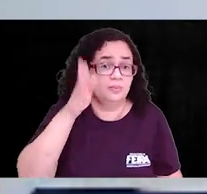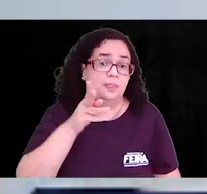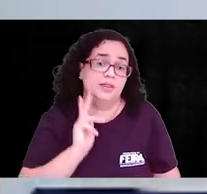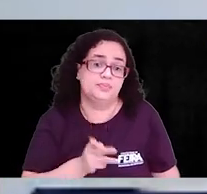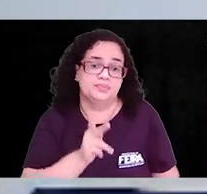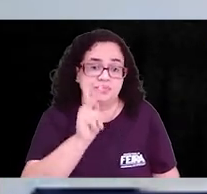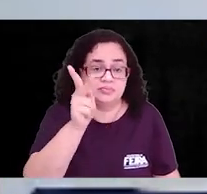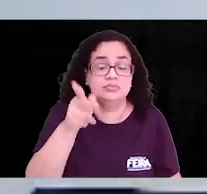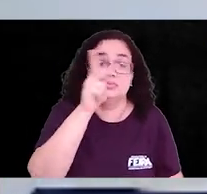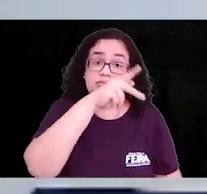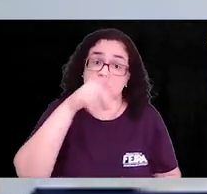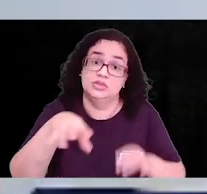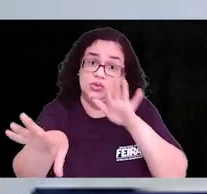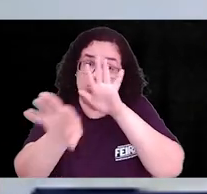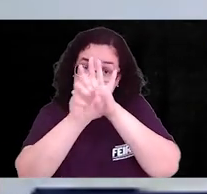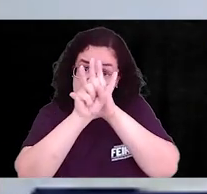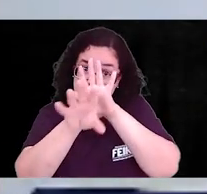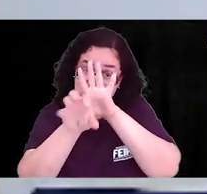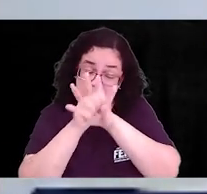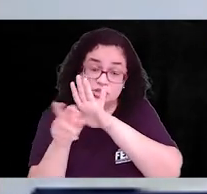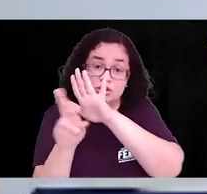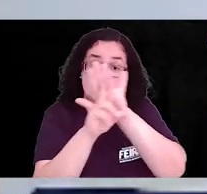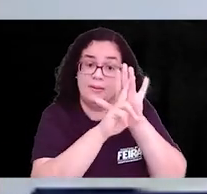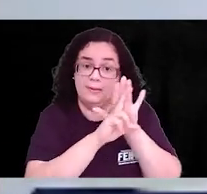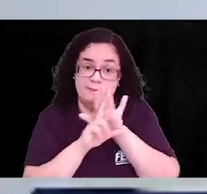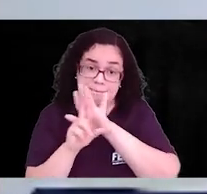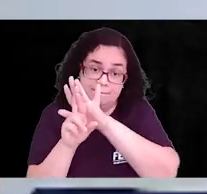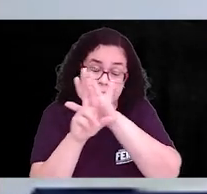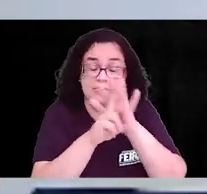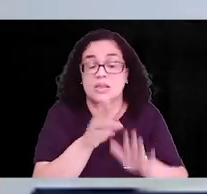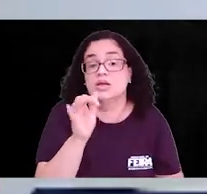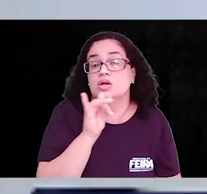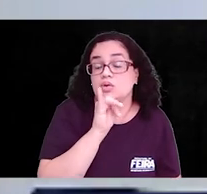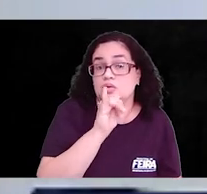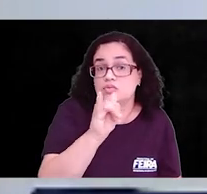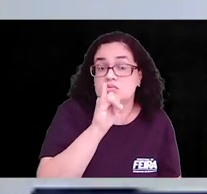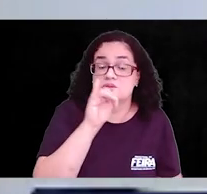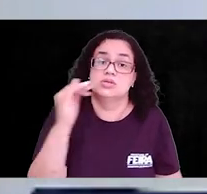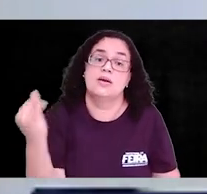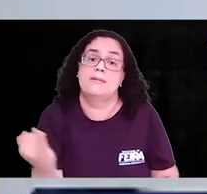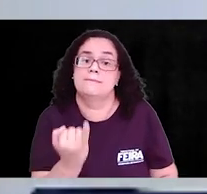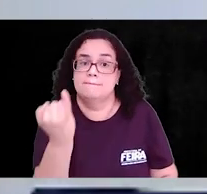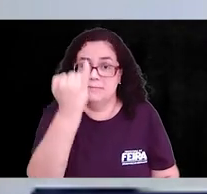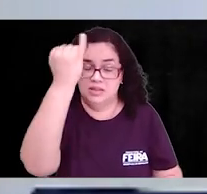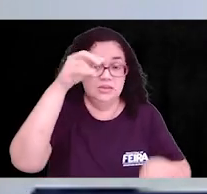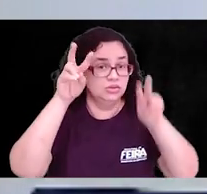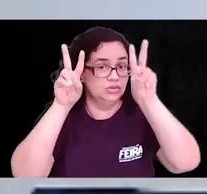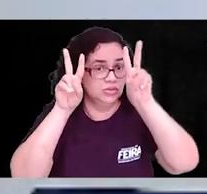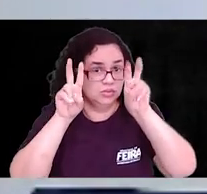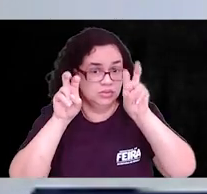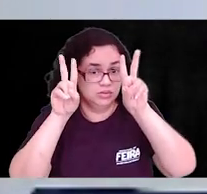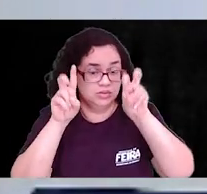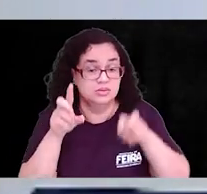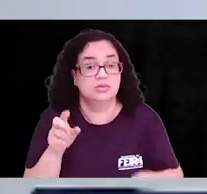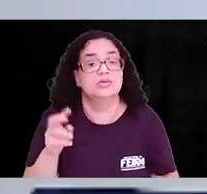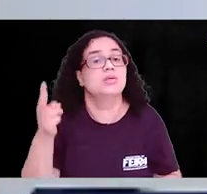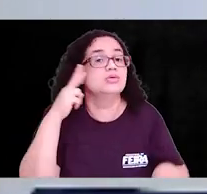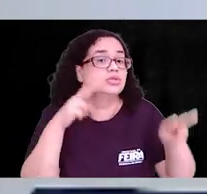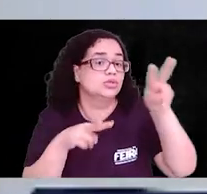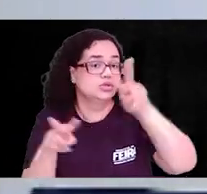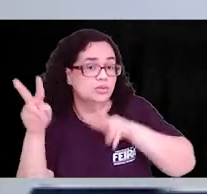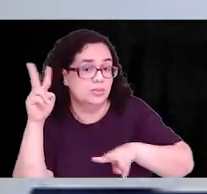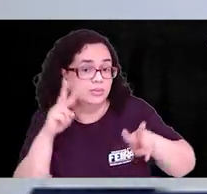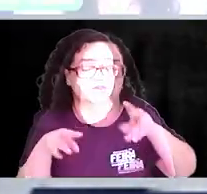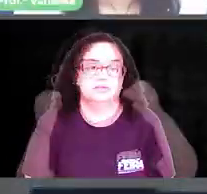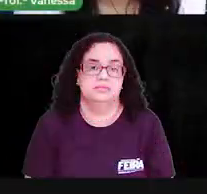lá aproveitar um slide e vai mostrar para vocês algumas informações muito importantes sobre esse assunto então vamos observar